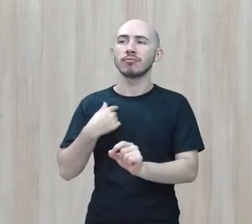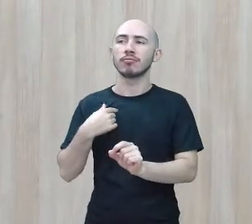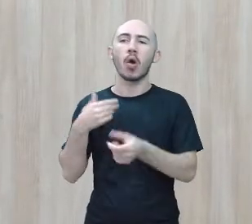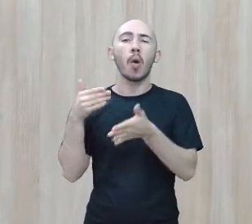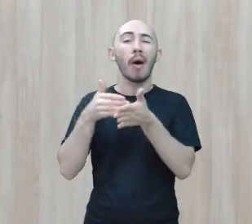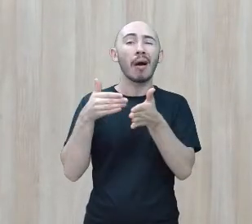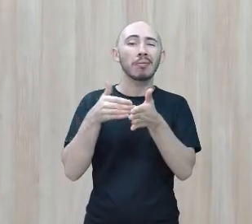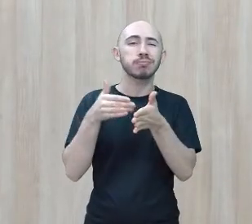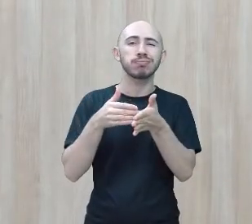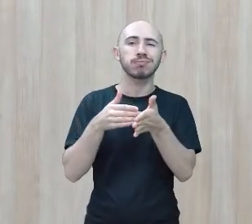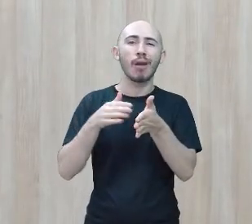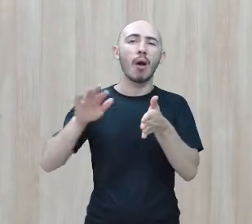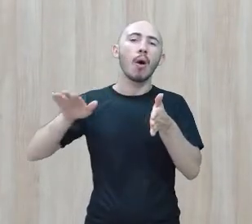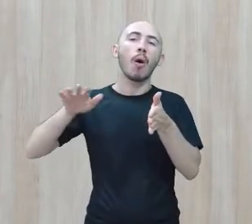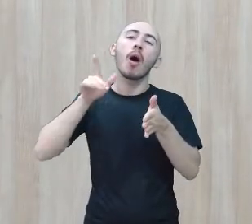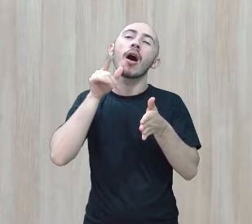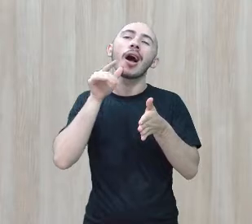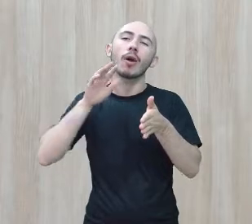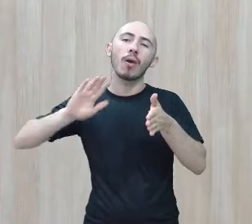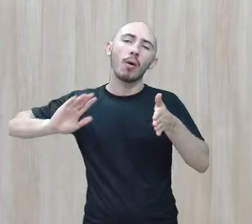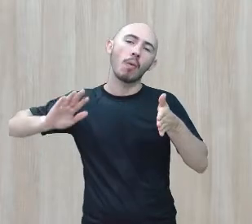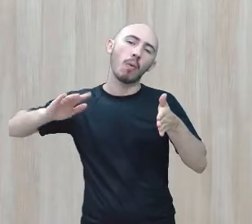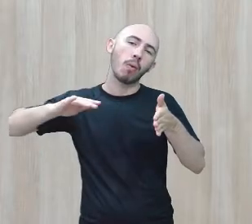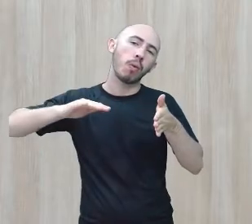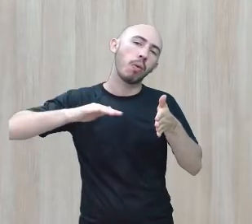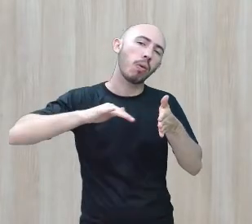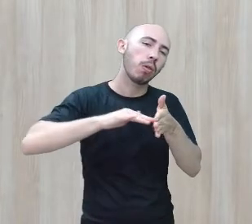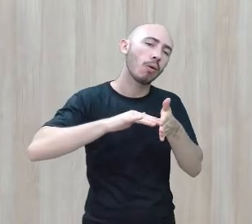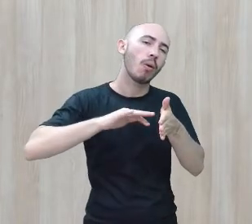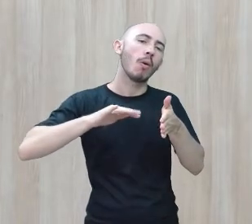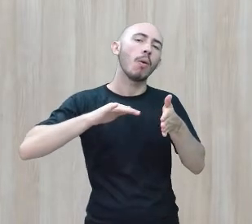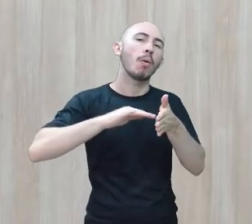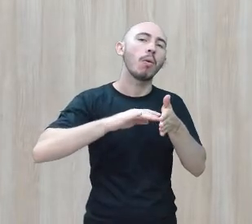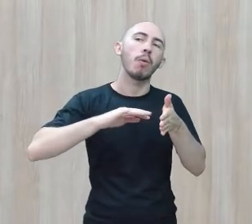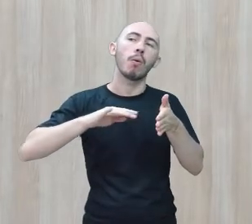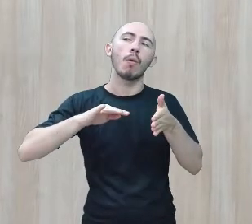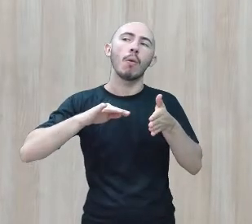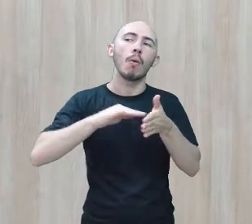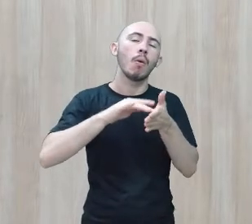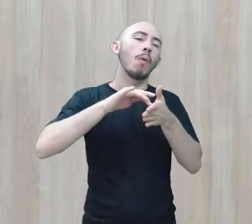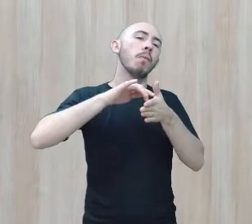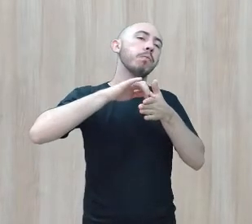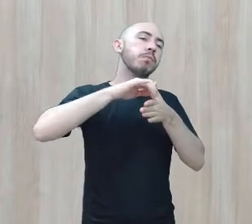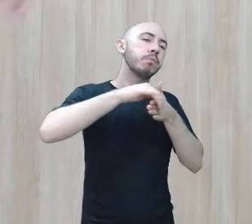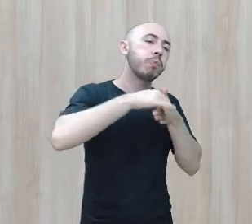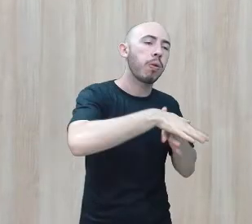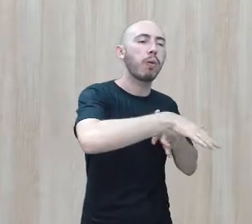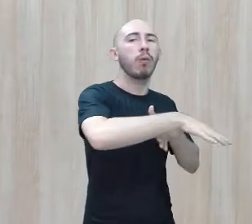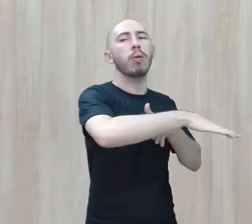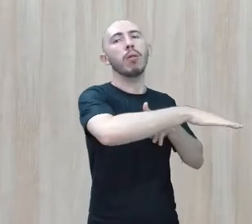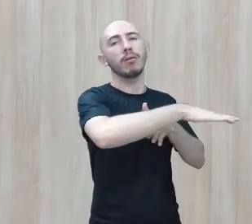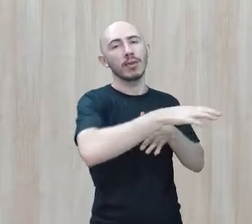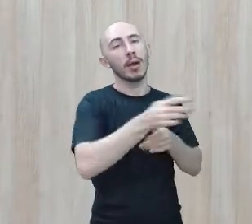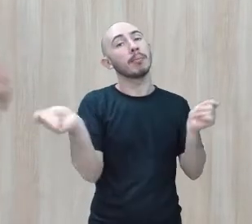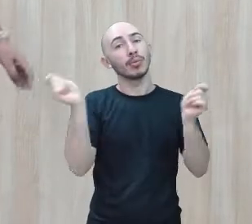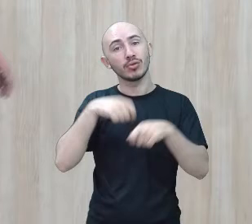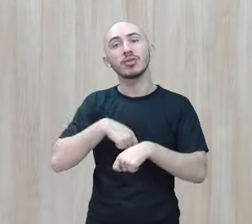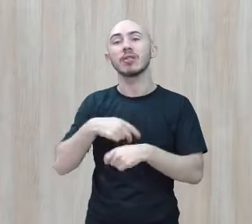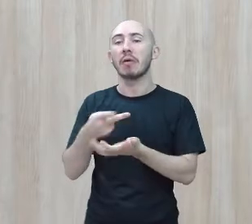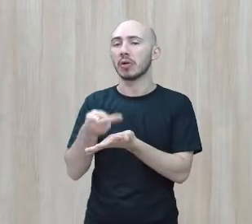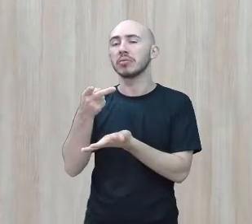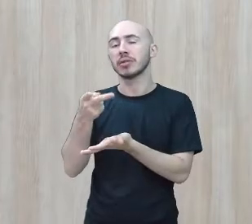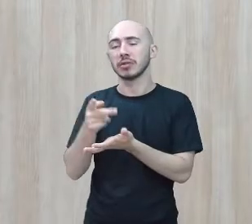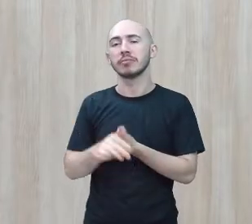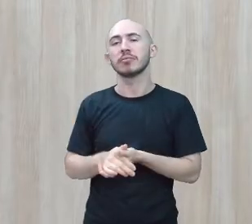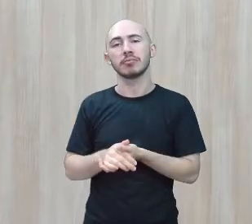por a estrutura não estar adequada para suportar aquela quantidade de água, ela vem à tona. E aí, essas